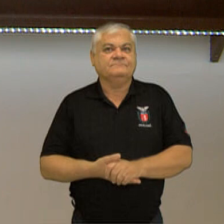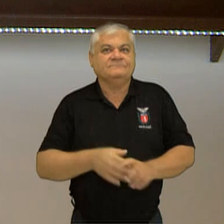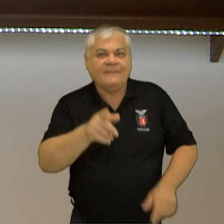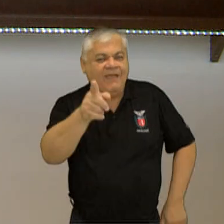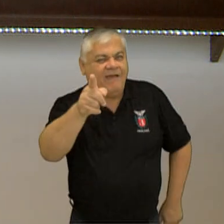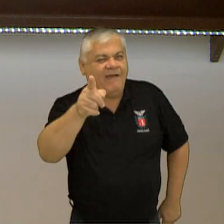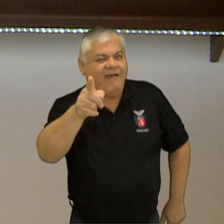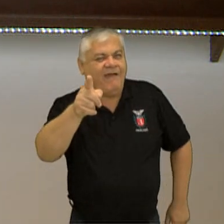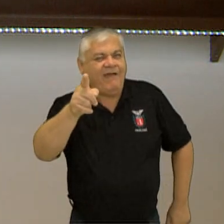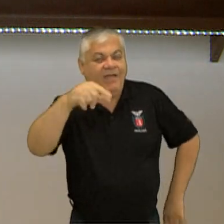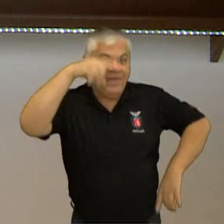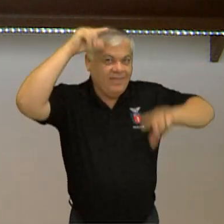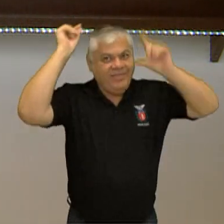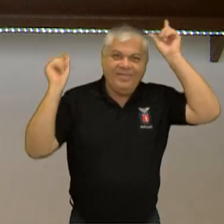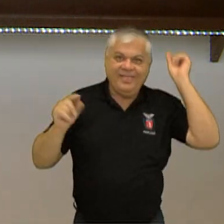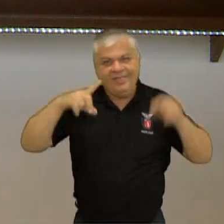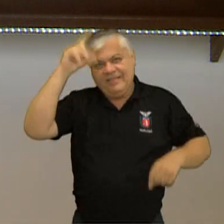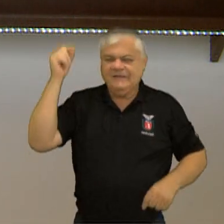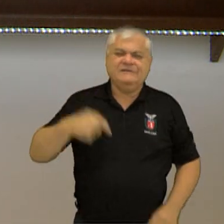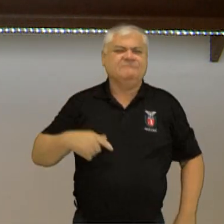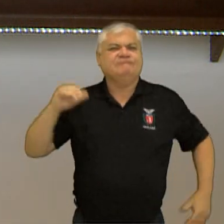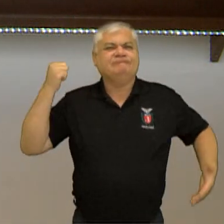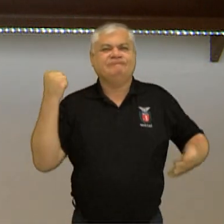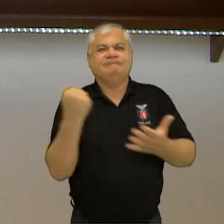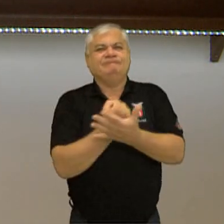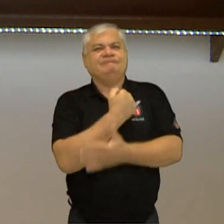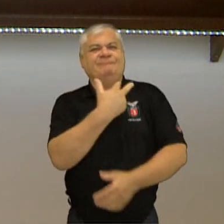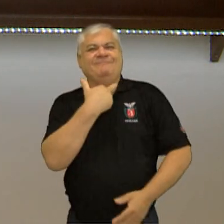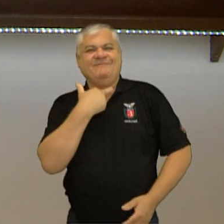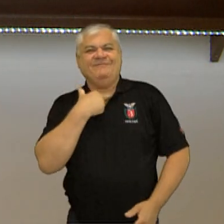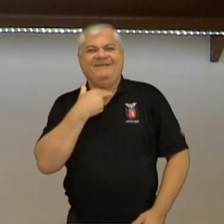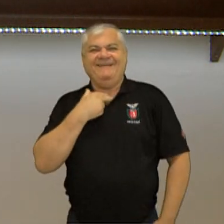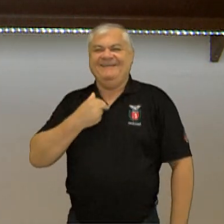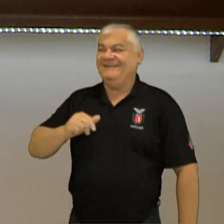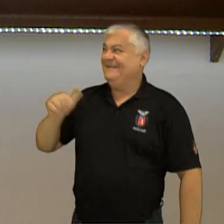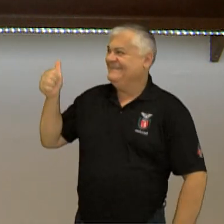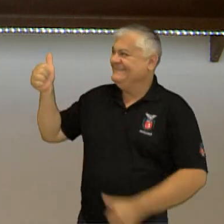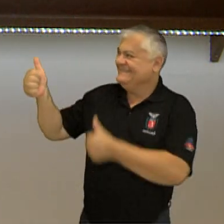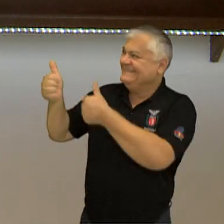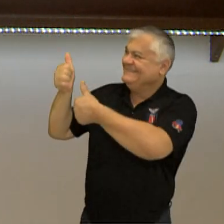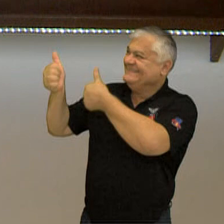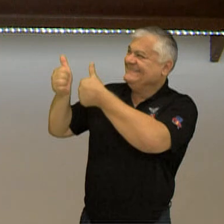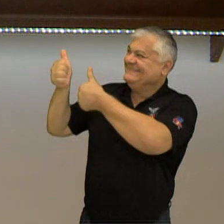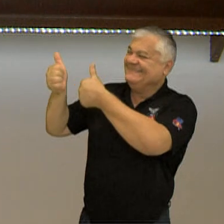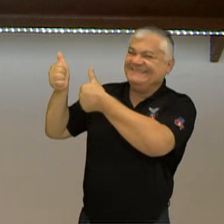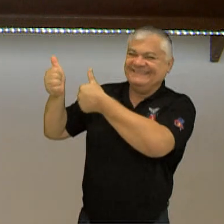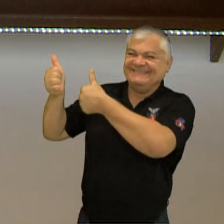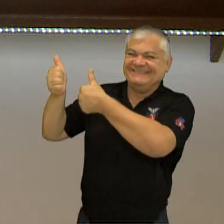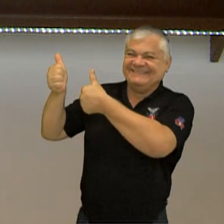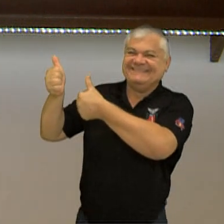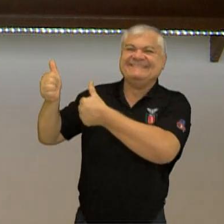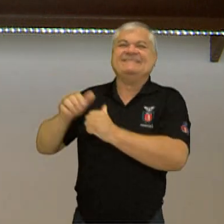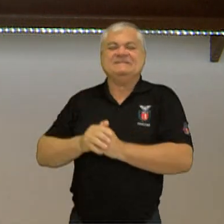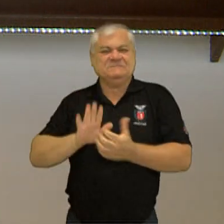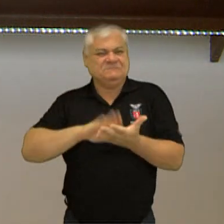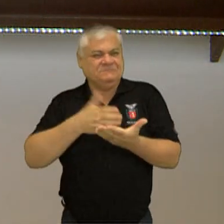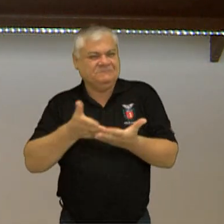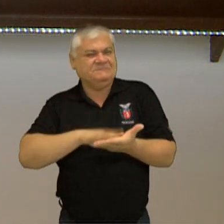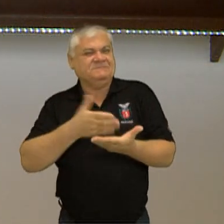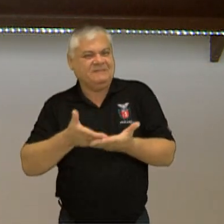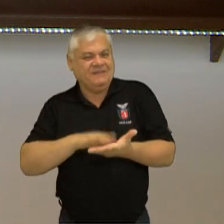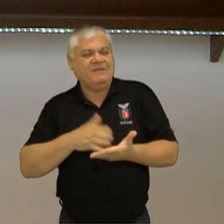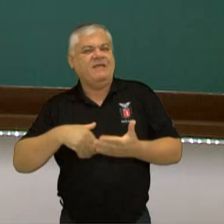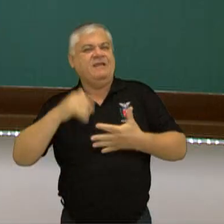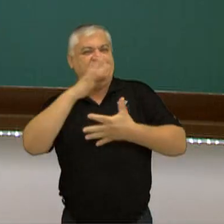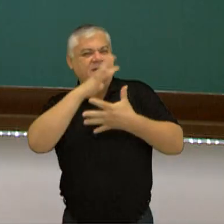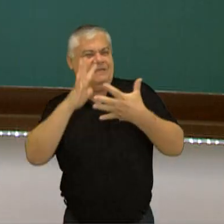Eu ia entrar como bobo da corte, mas não vou dar. Não vou entrar. Vou dar um oi aqui para o Ronaldo. Ronaldo aí, ó, parceirão nosso aí, ó. Está fazendo tudo hoje a